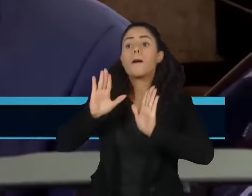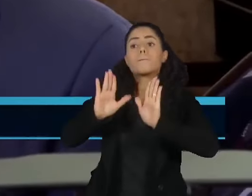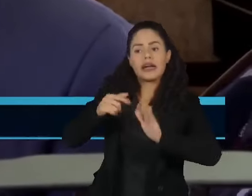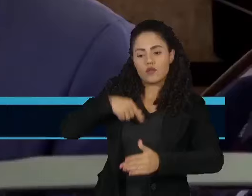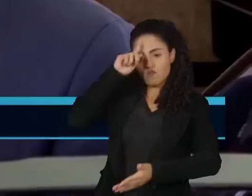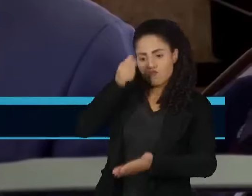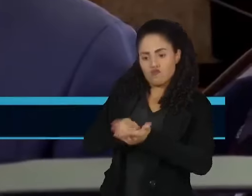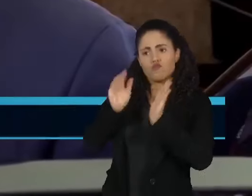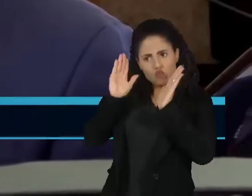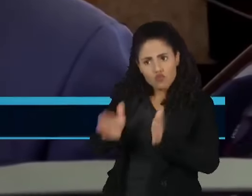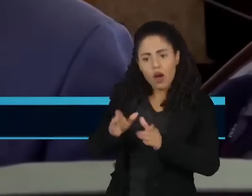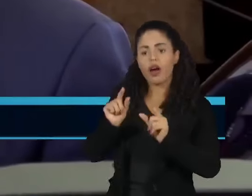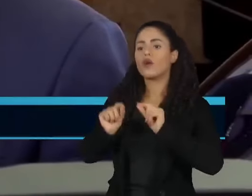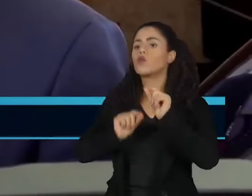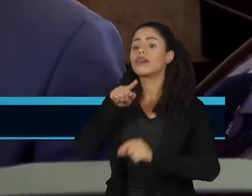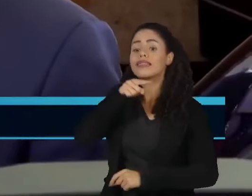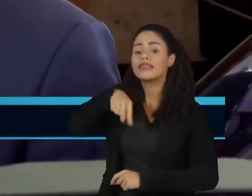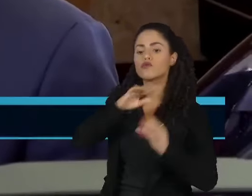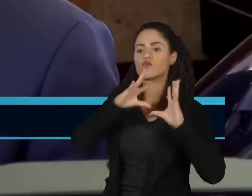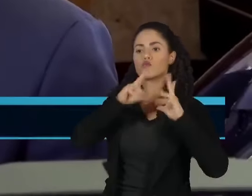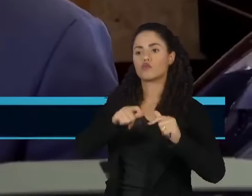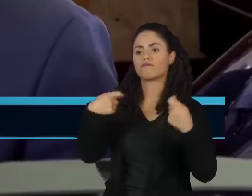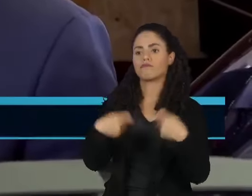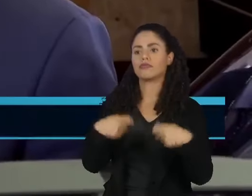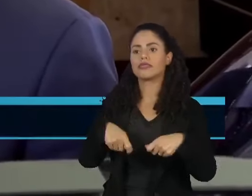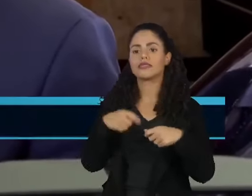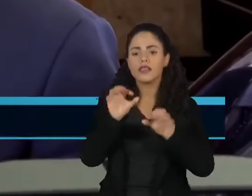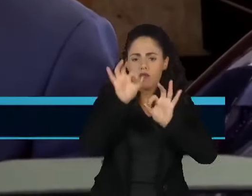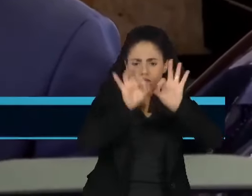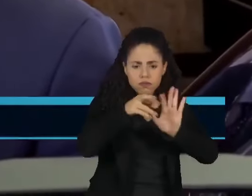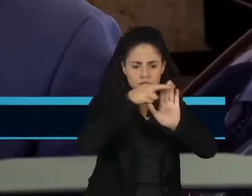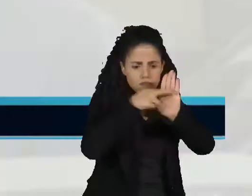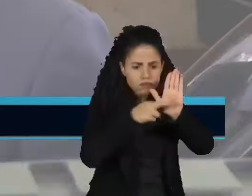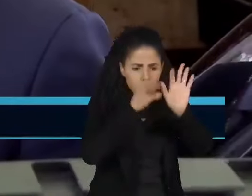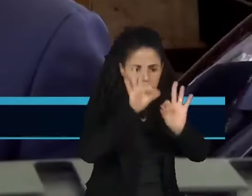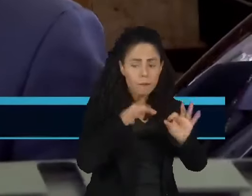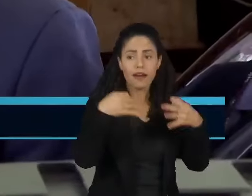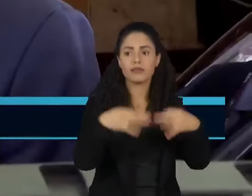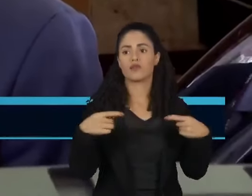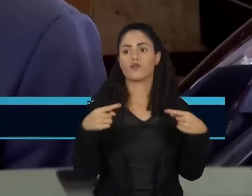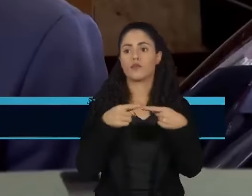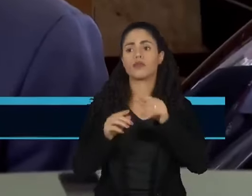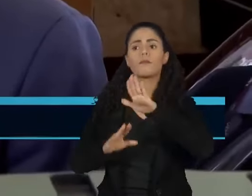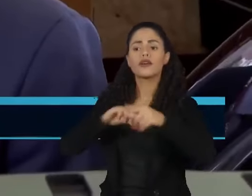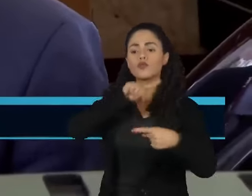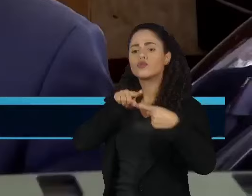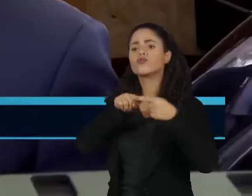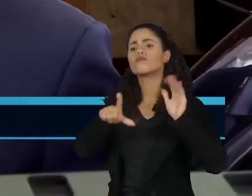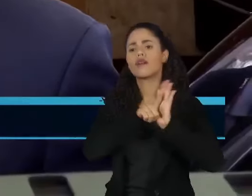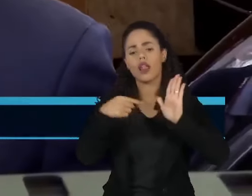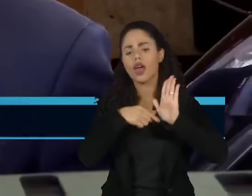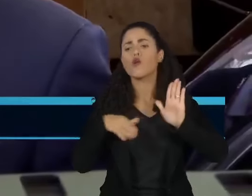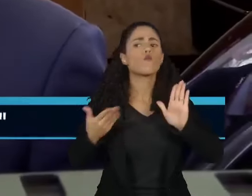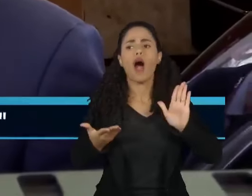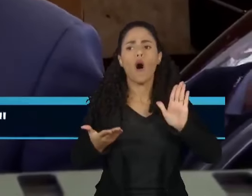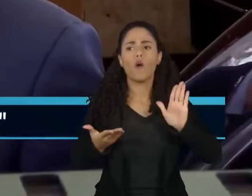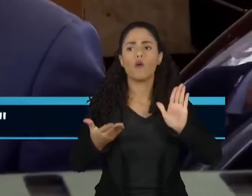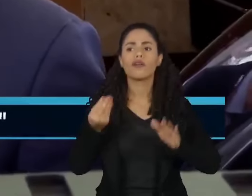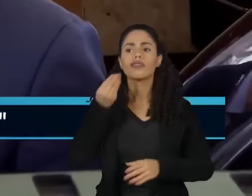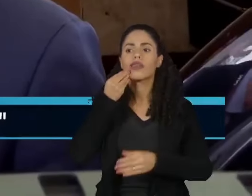determinei que tudo isso seja regulamentado adequadamente. O objetivo da lei é fazer o que não foi